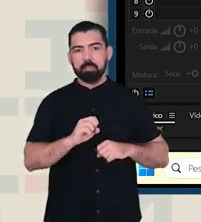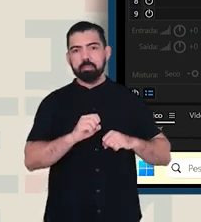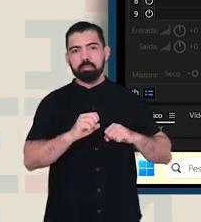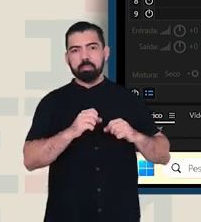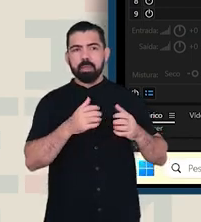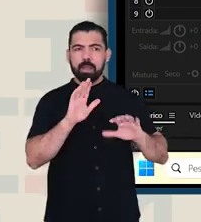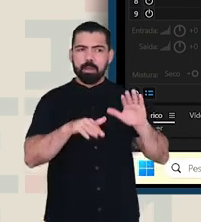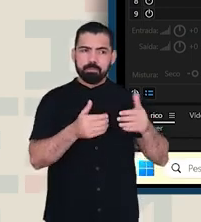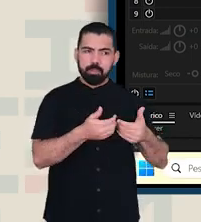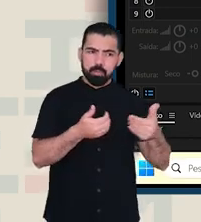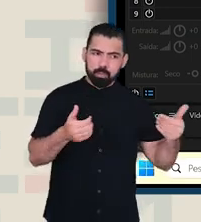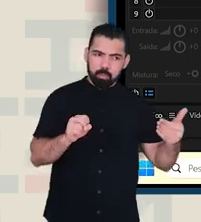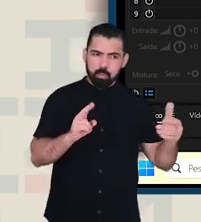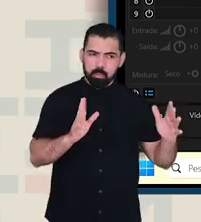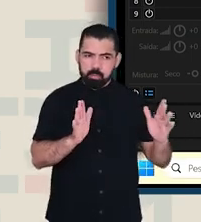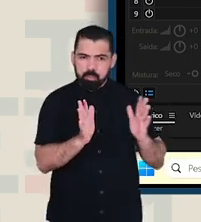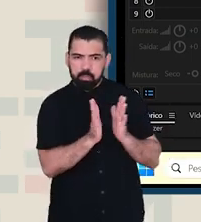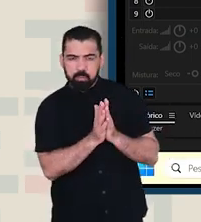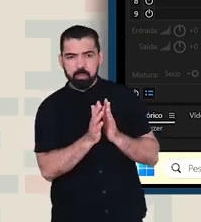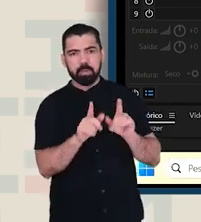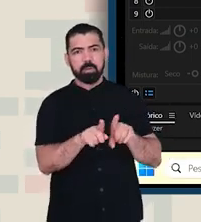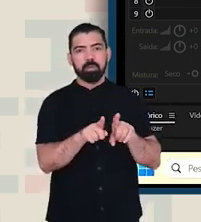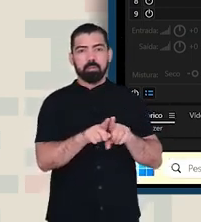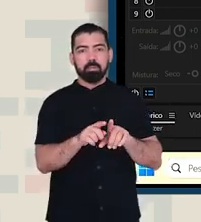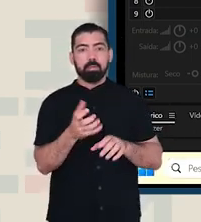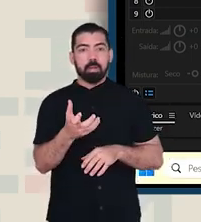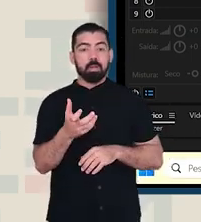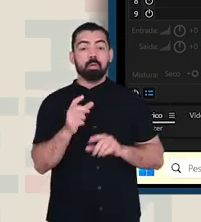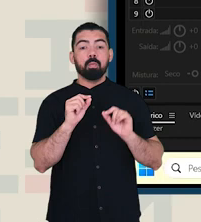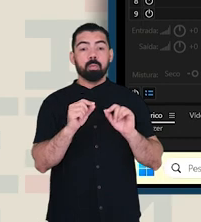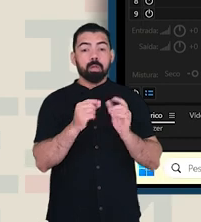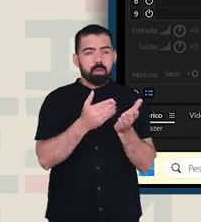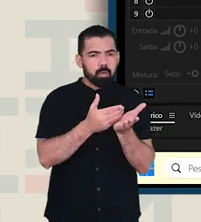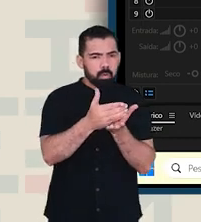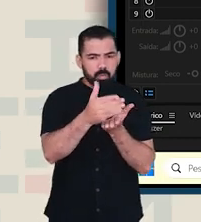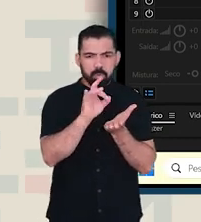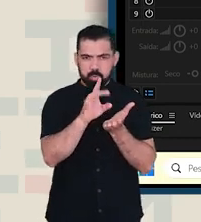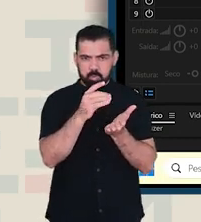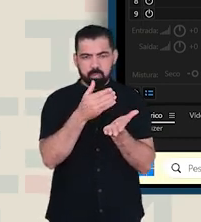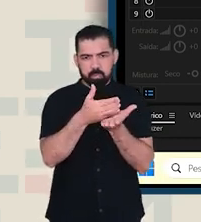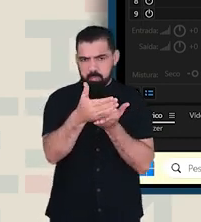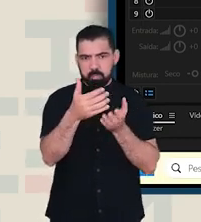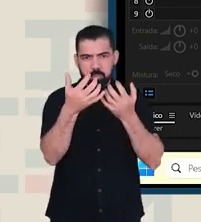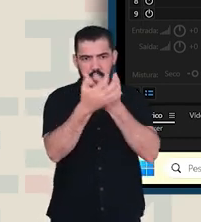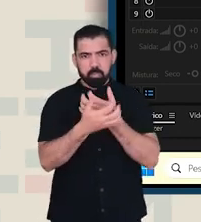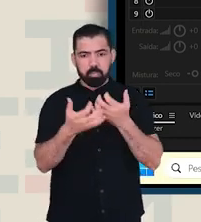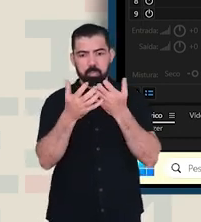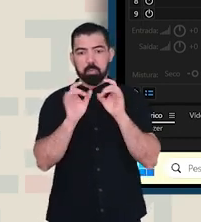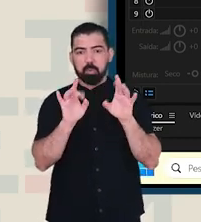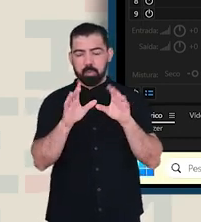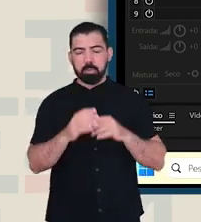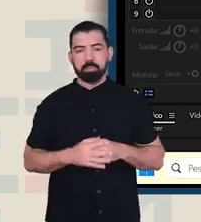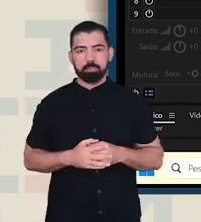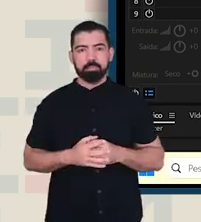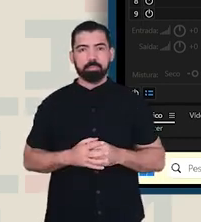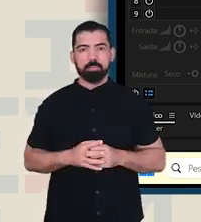ou mais apertada. Eu queria escutar apenas o comecinho dessa música.